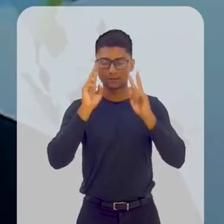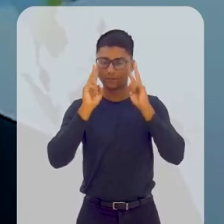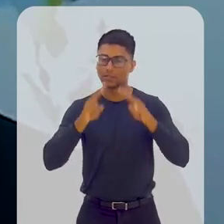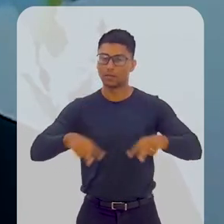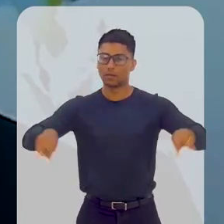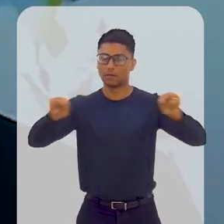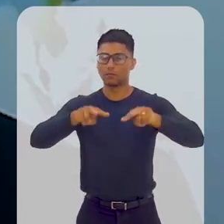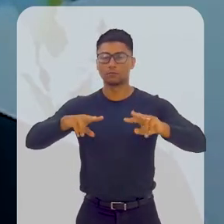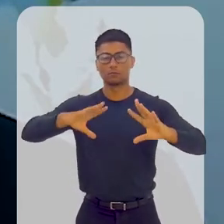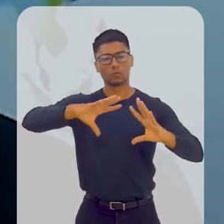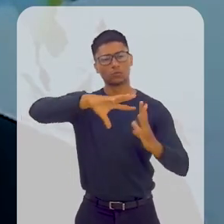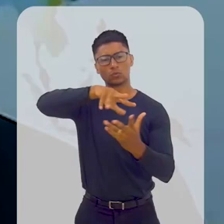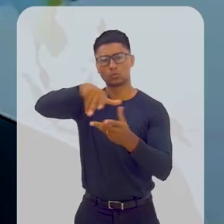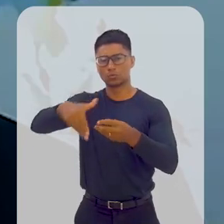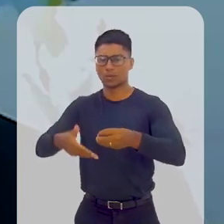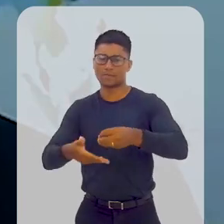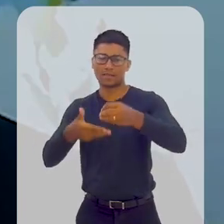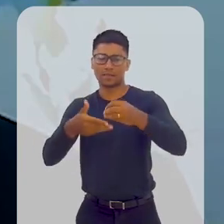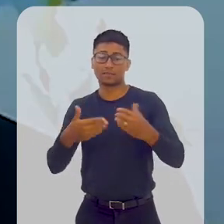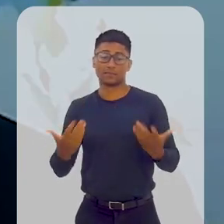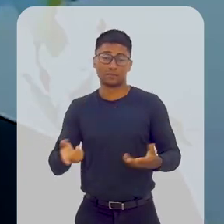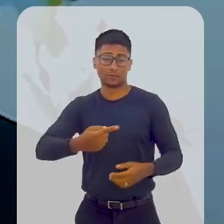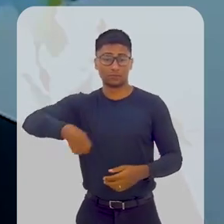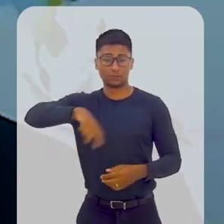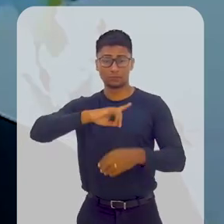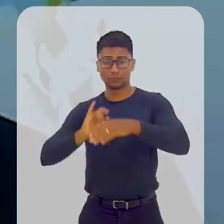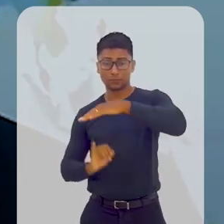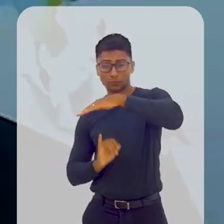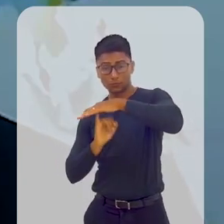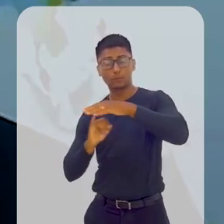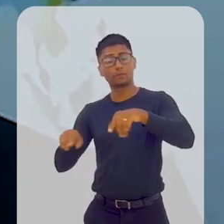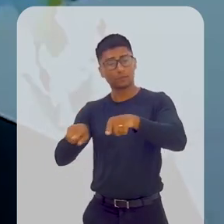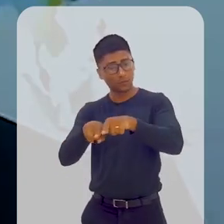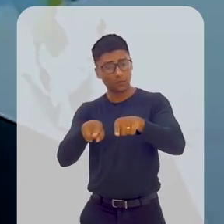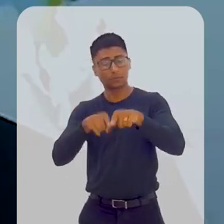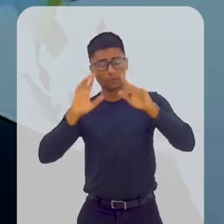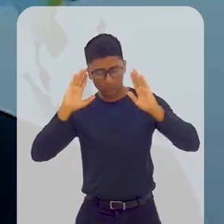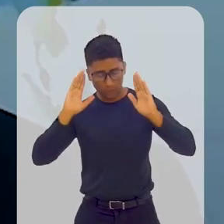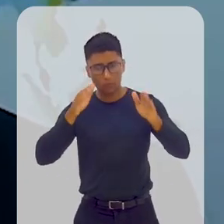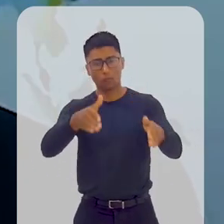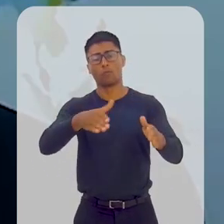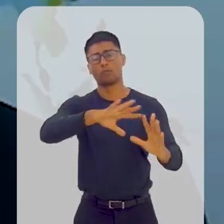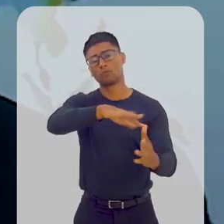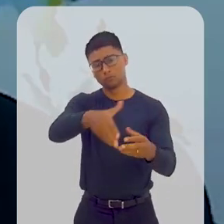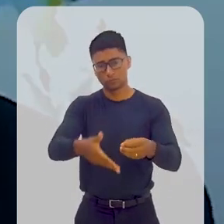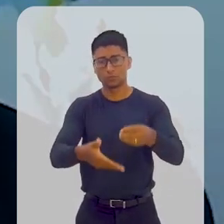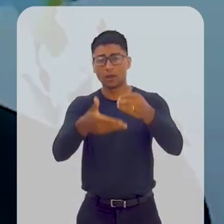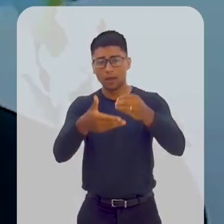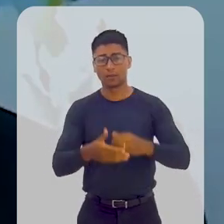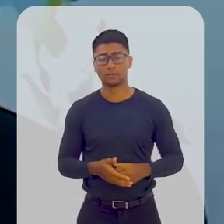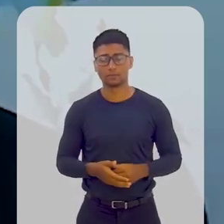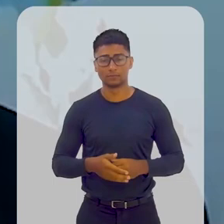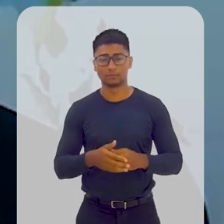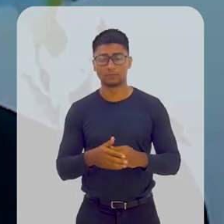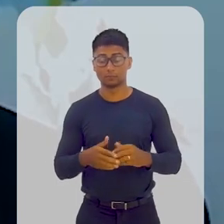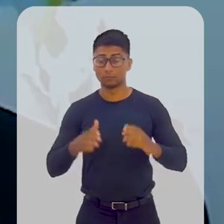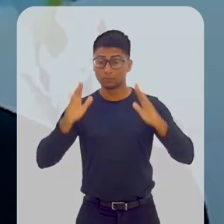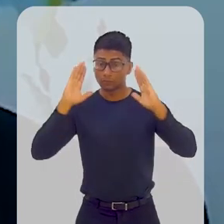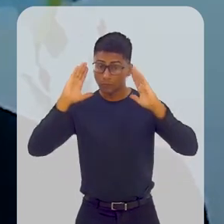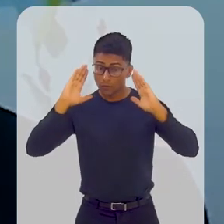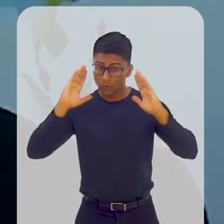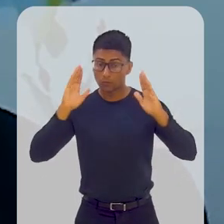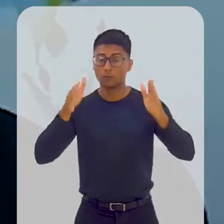visão sustentável. Então, o Instituto ele justamente vai nessa direção. Ele foca, né,